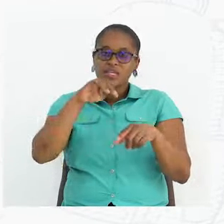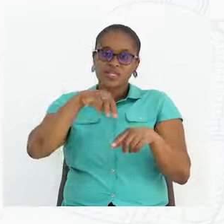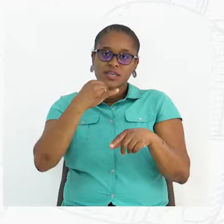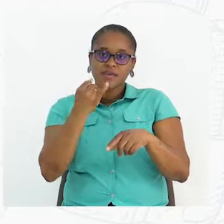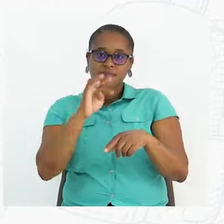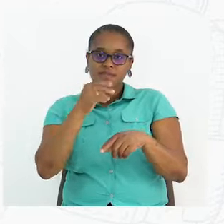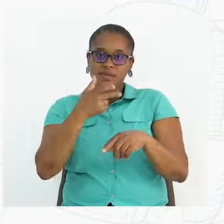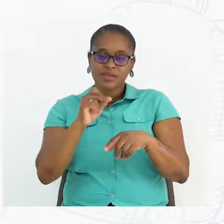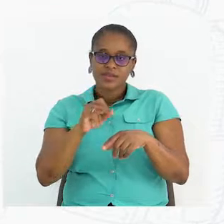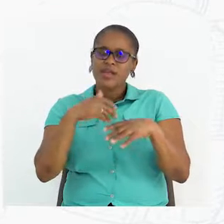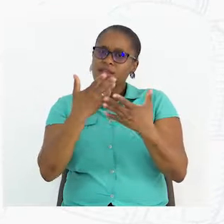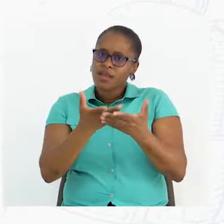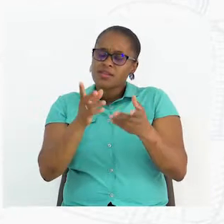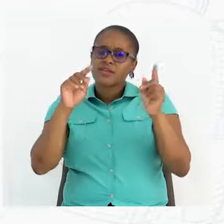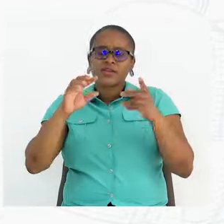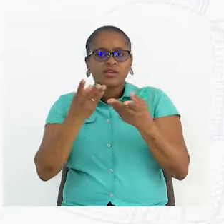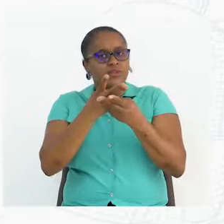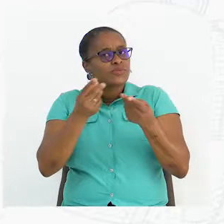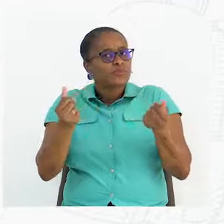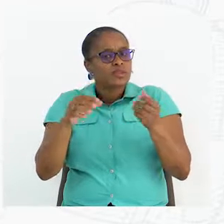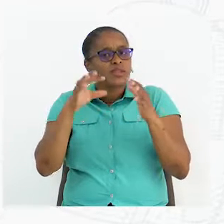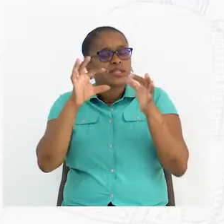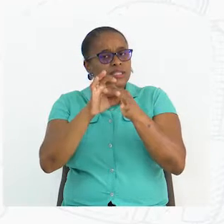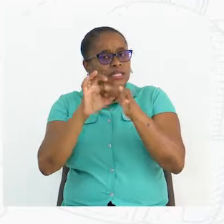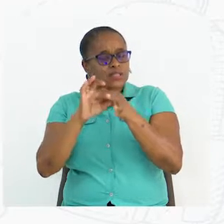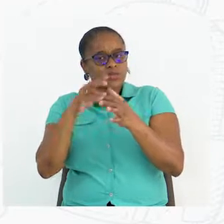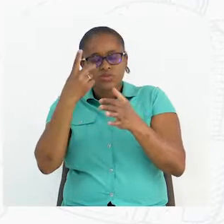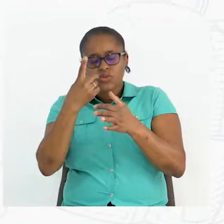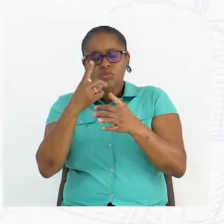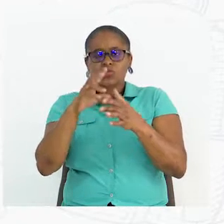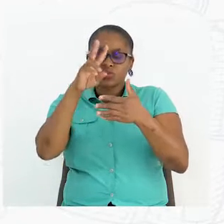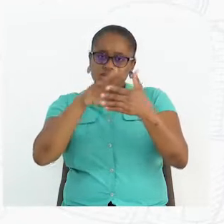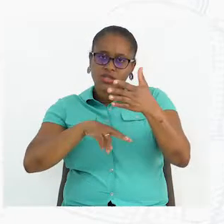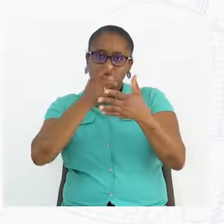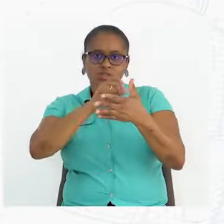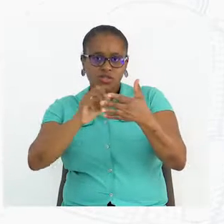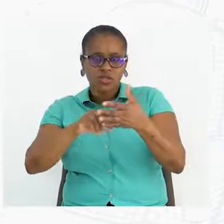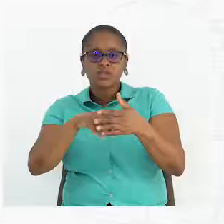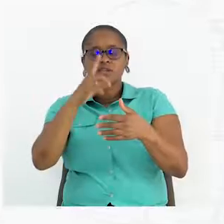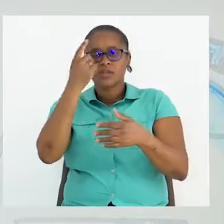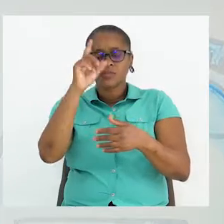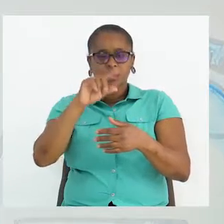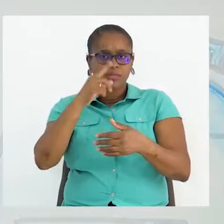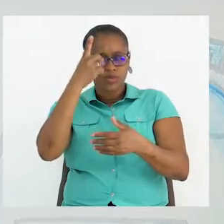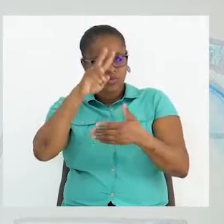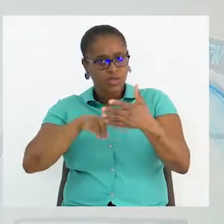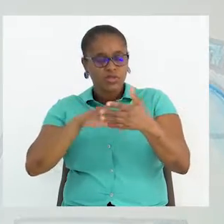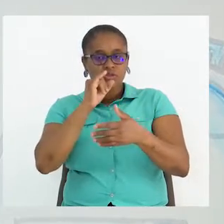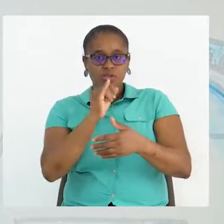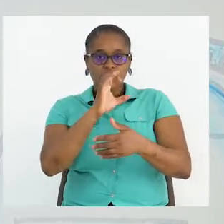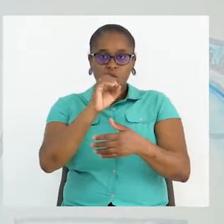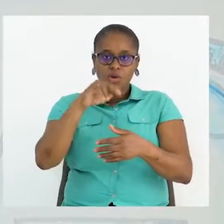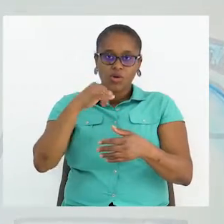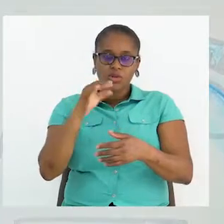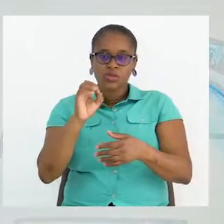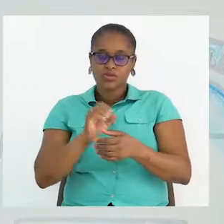mista, dado que resulta de associação de um texto escrito e um texto icônico. Então, linguagem